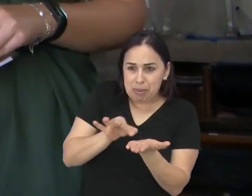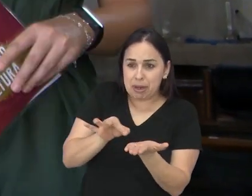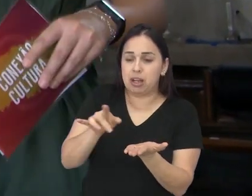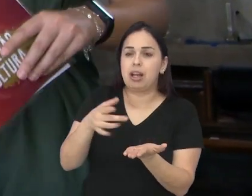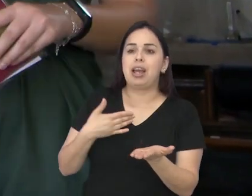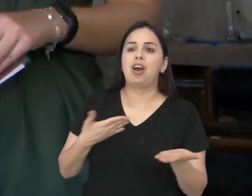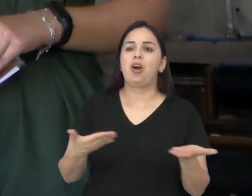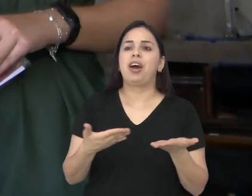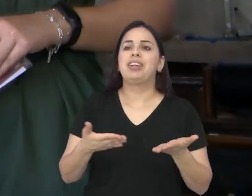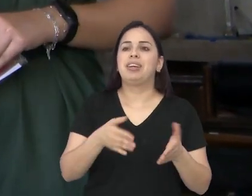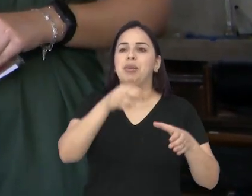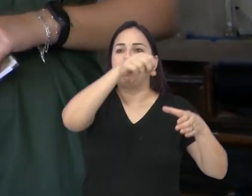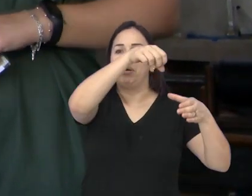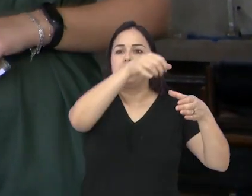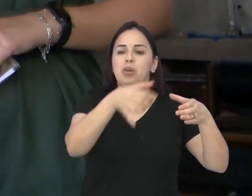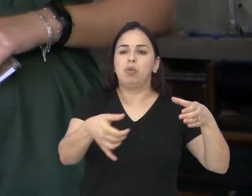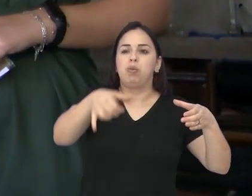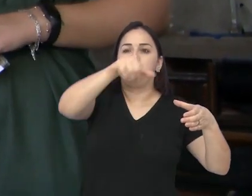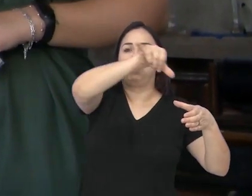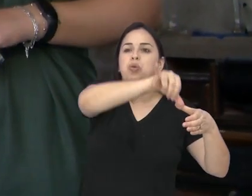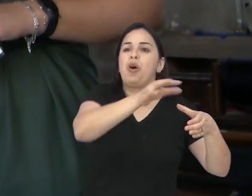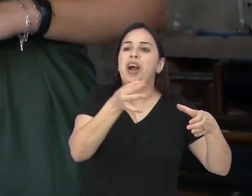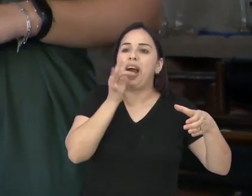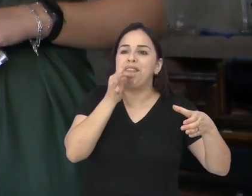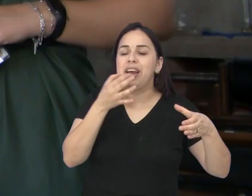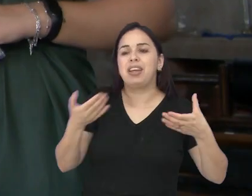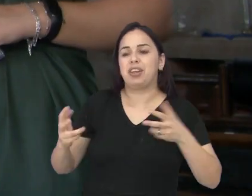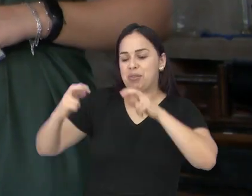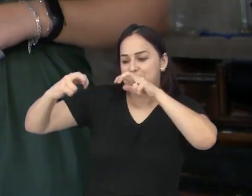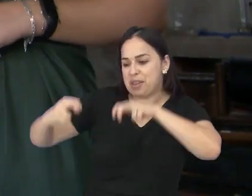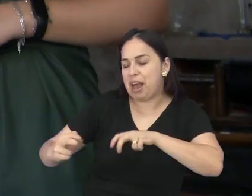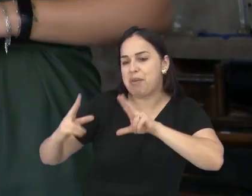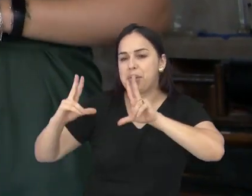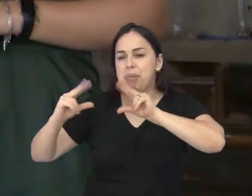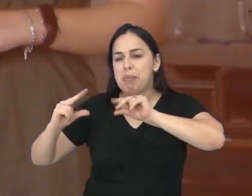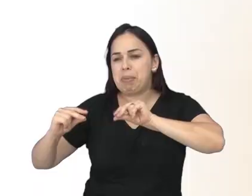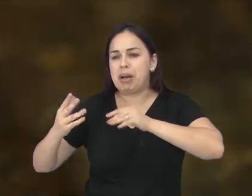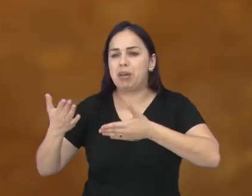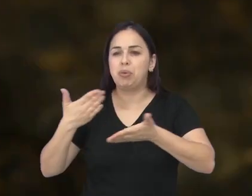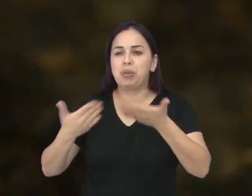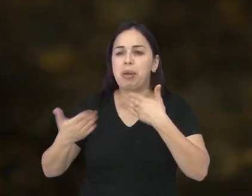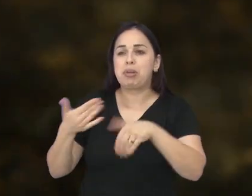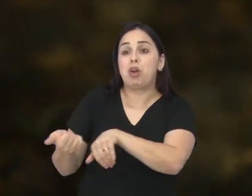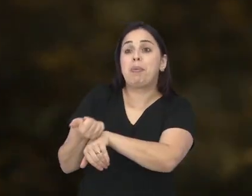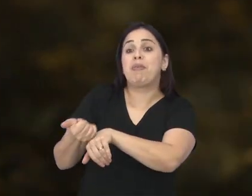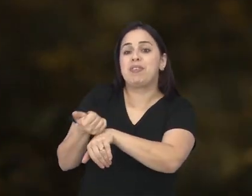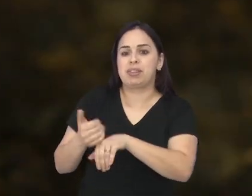a gente vai sentar e conversar sobre a sua carreira, tá bom?